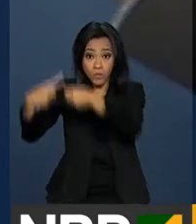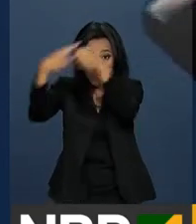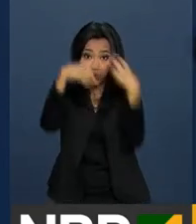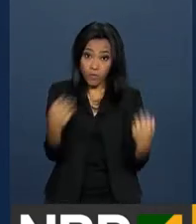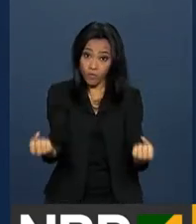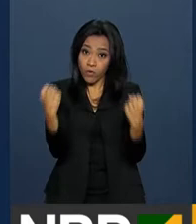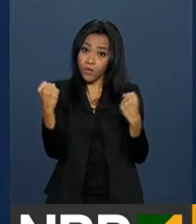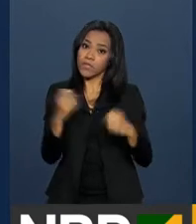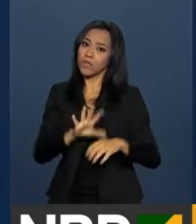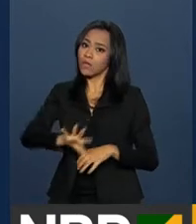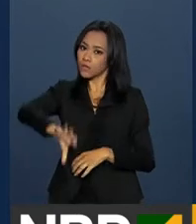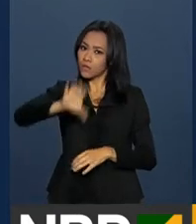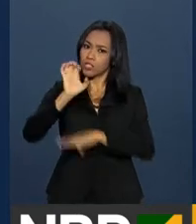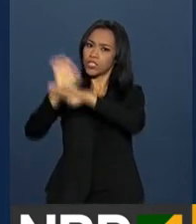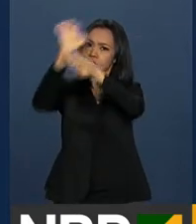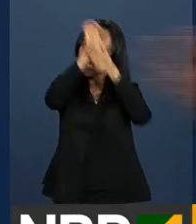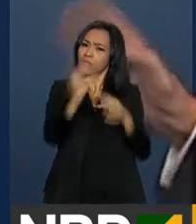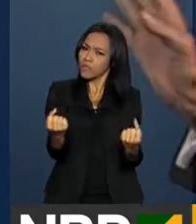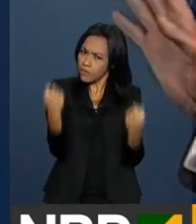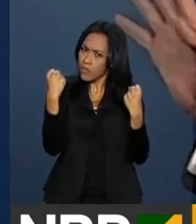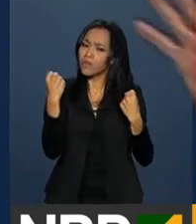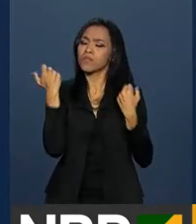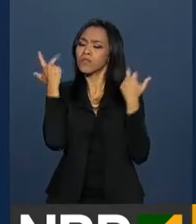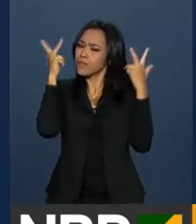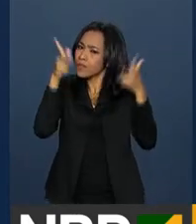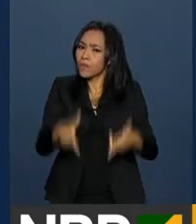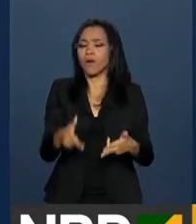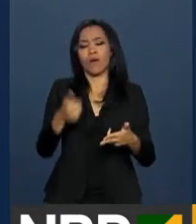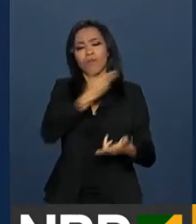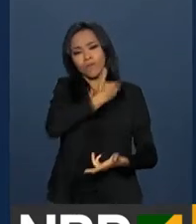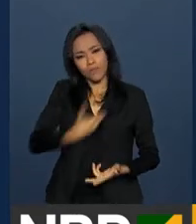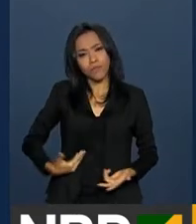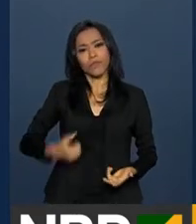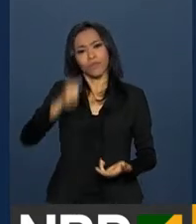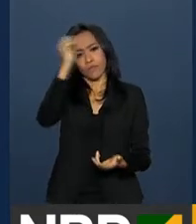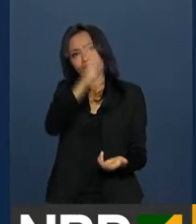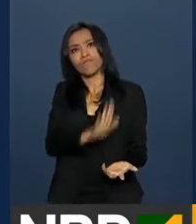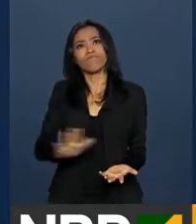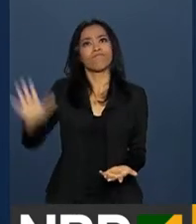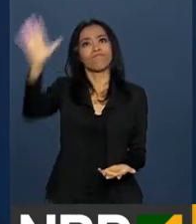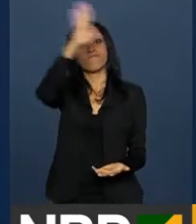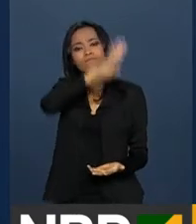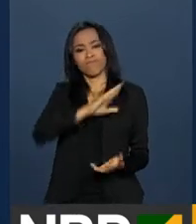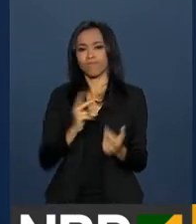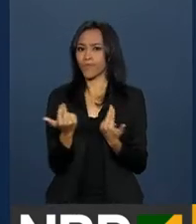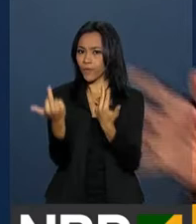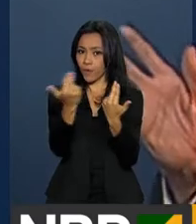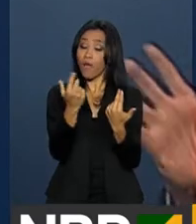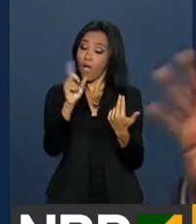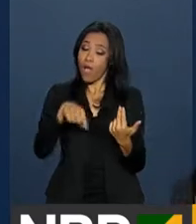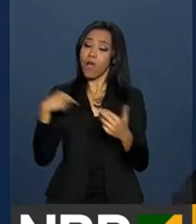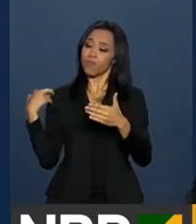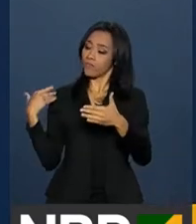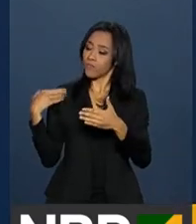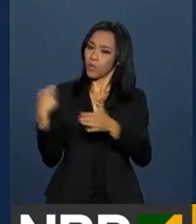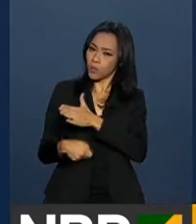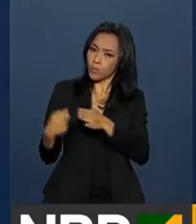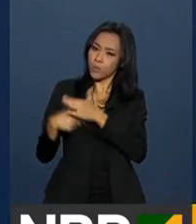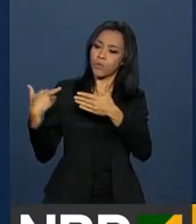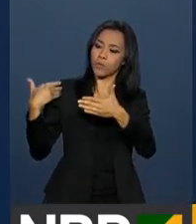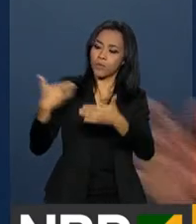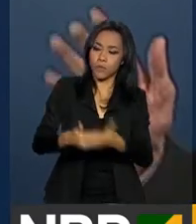forte o Estado, será forte a União. Foi isto que eu fiz ao longo do tempo. E, portanto, meus amigos, minhas